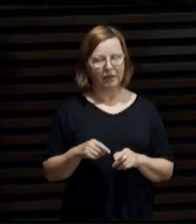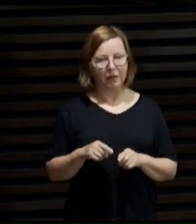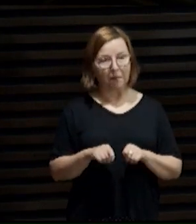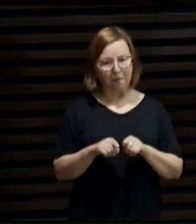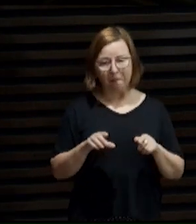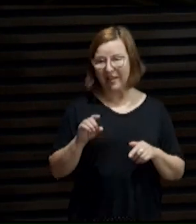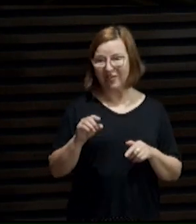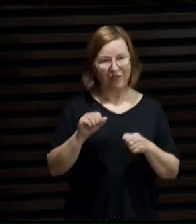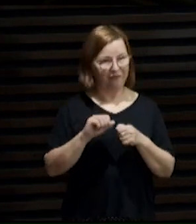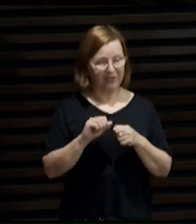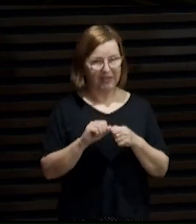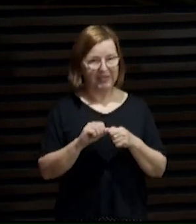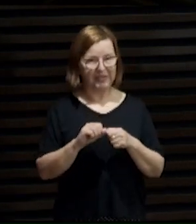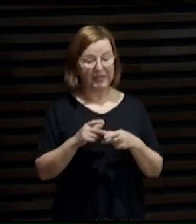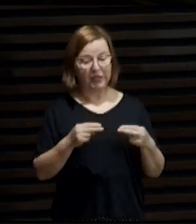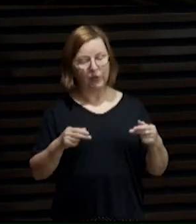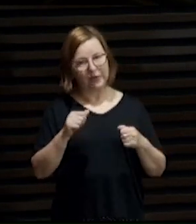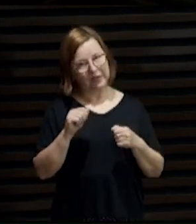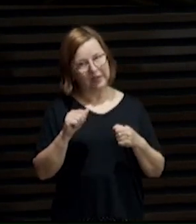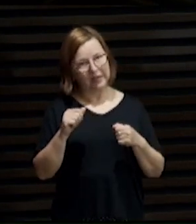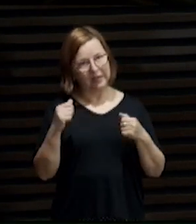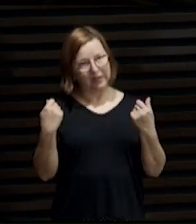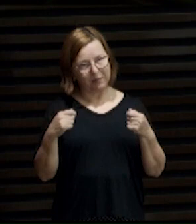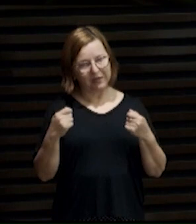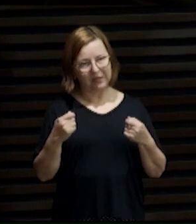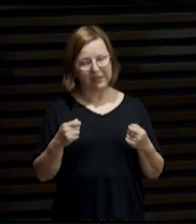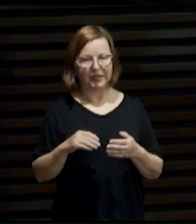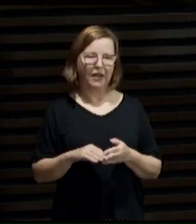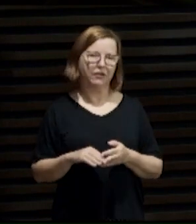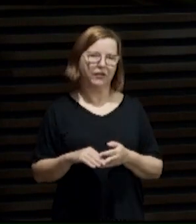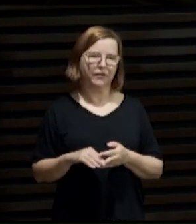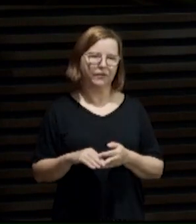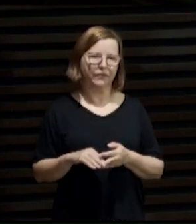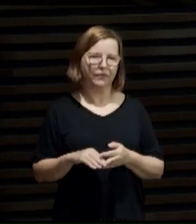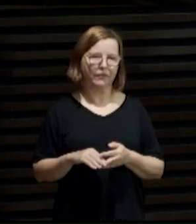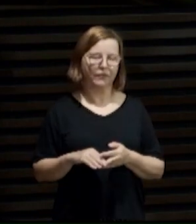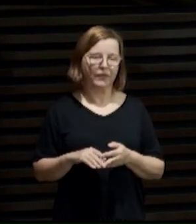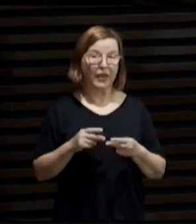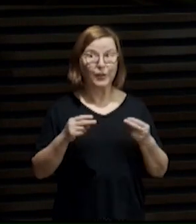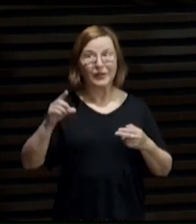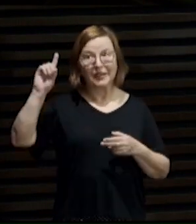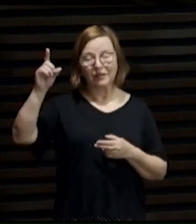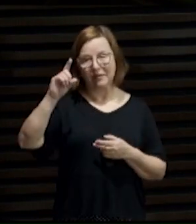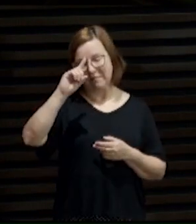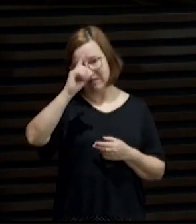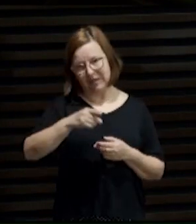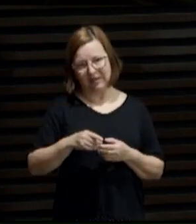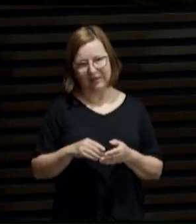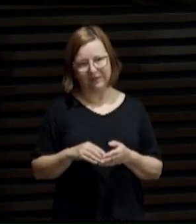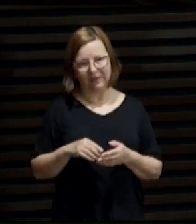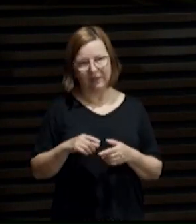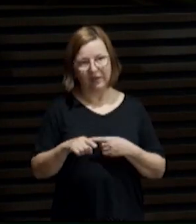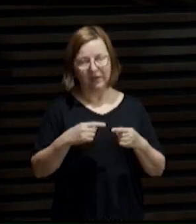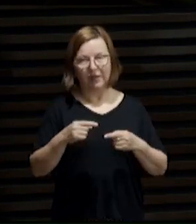mandado. Ora, se tu fizesse o que foi mandado, tu fizesse tua obrigação. E o que é que você quer mais do que receber a bênção depois da